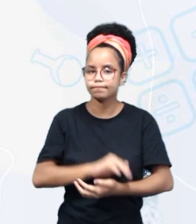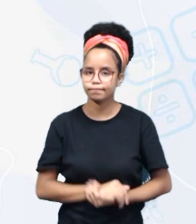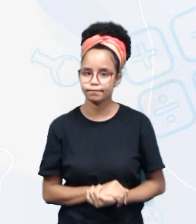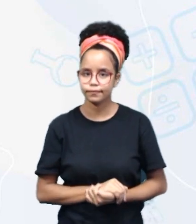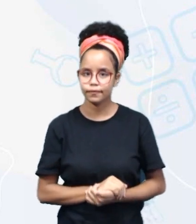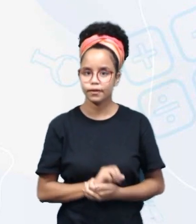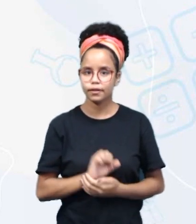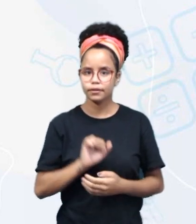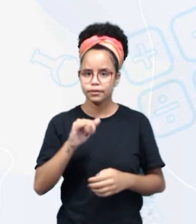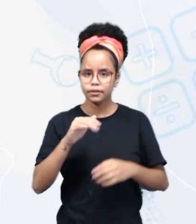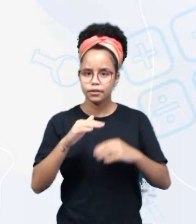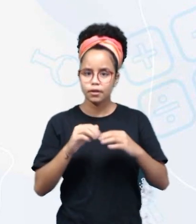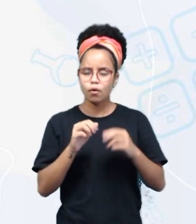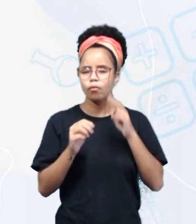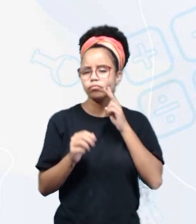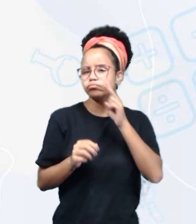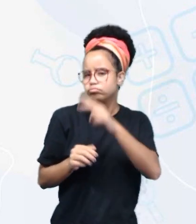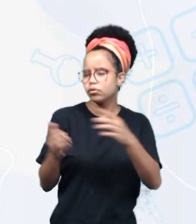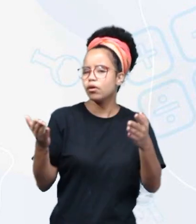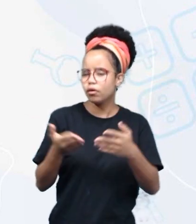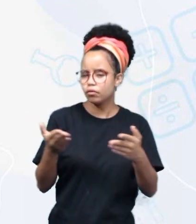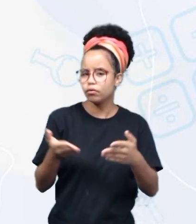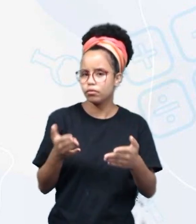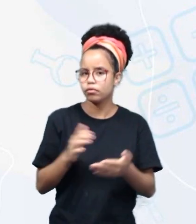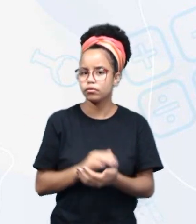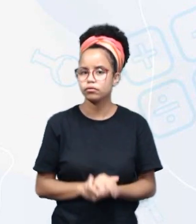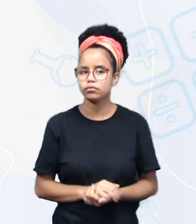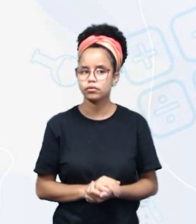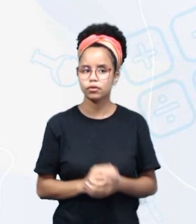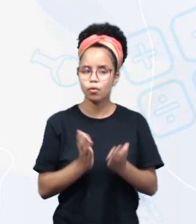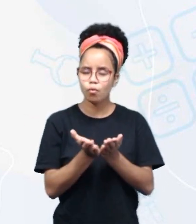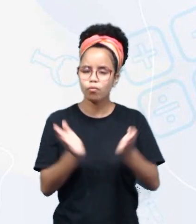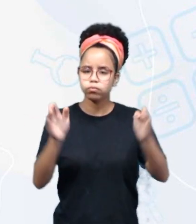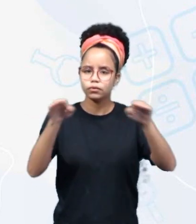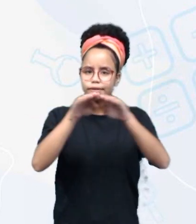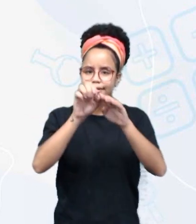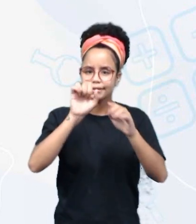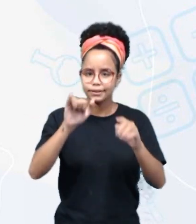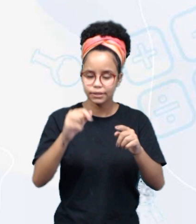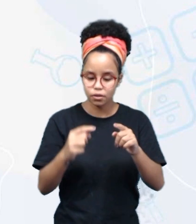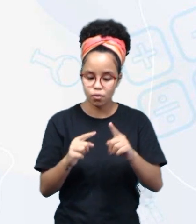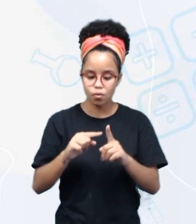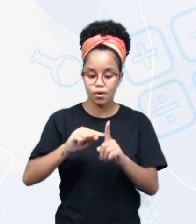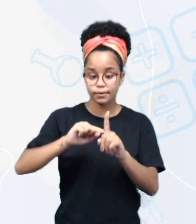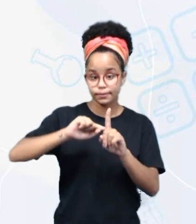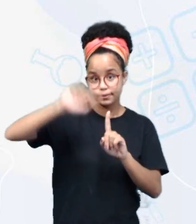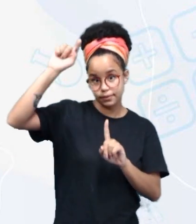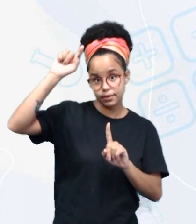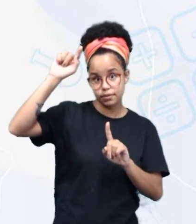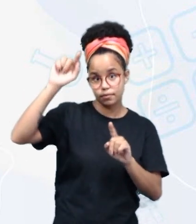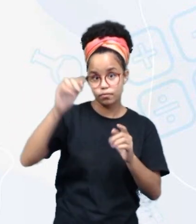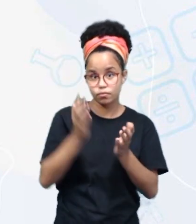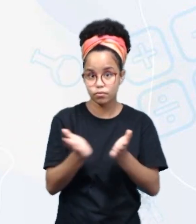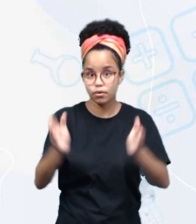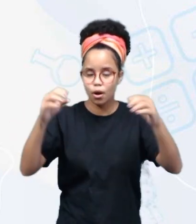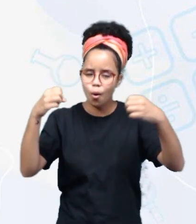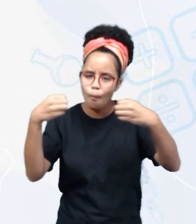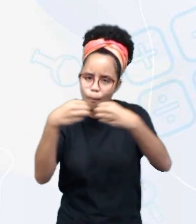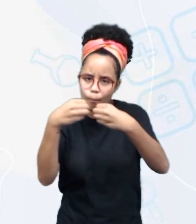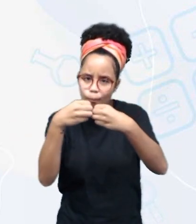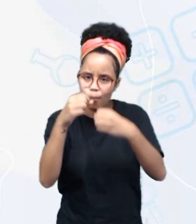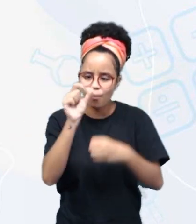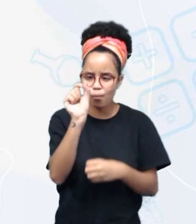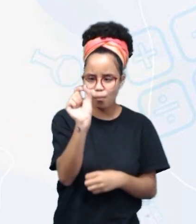Quanto maior a seta, observem aí nesses cubos. Quanto maior for a seta próxima às